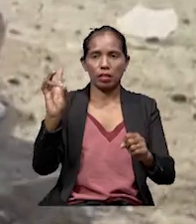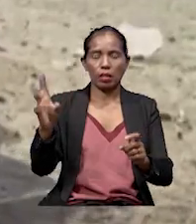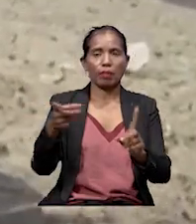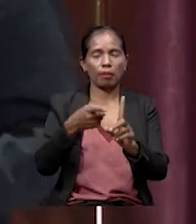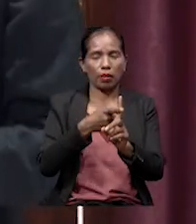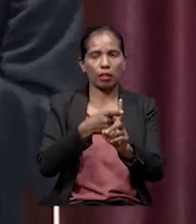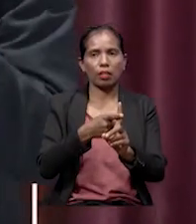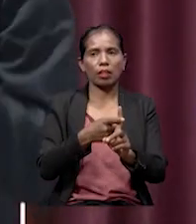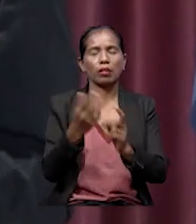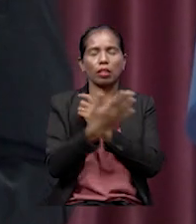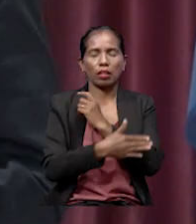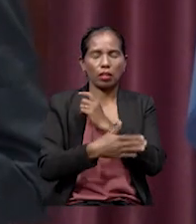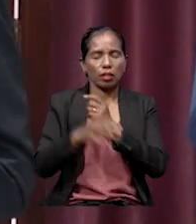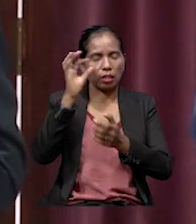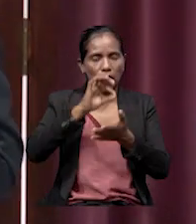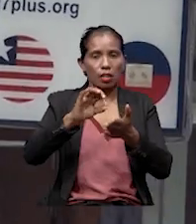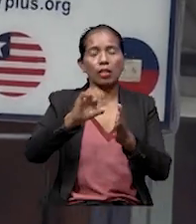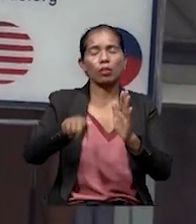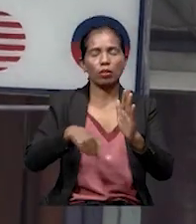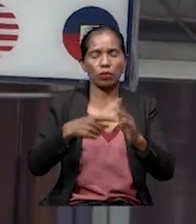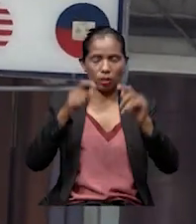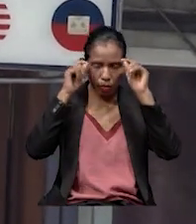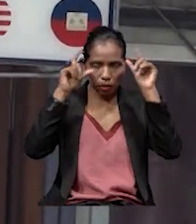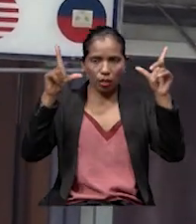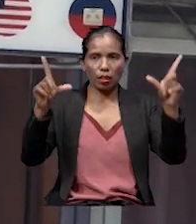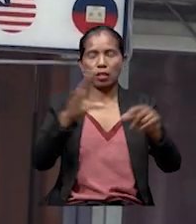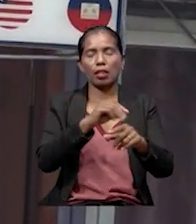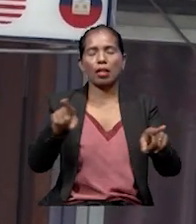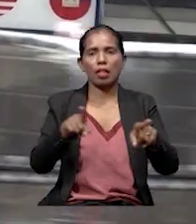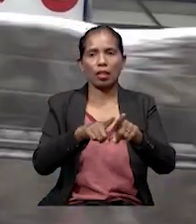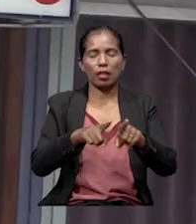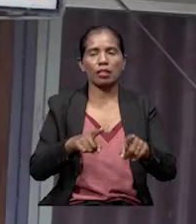Leone, no Secretário-Geral G7 Plus, Husi Timor-Leste, Nudar